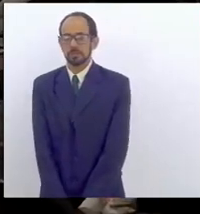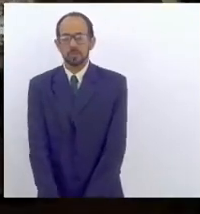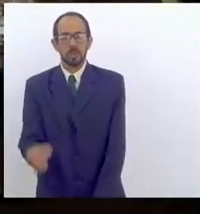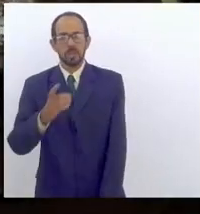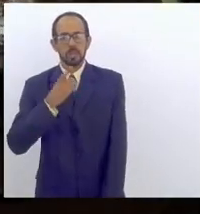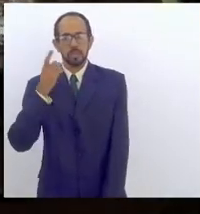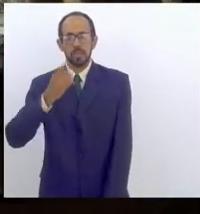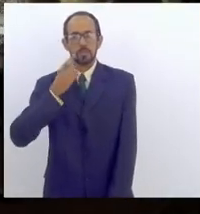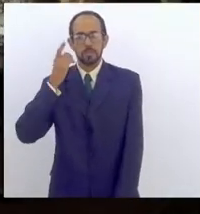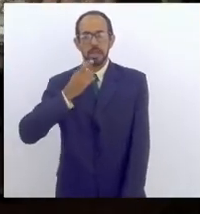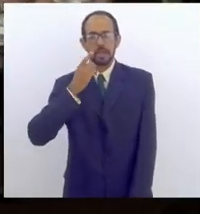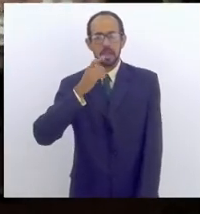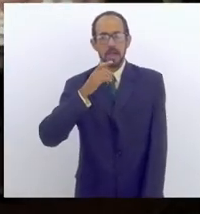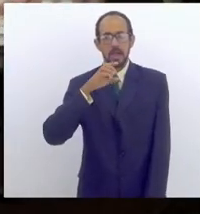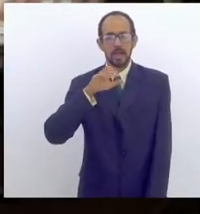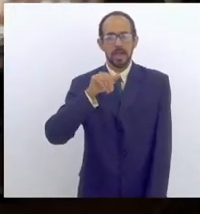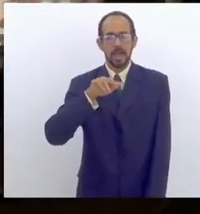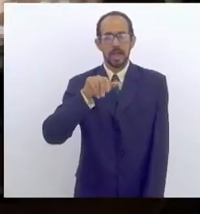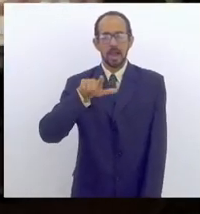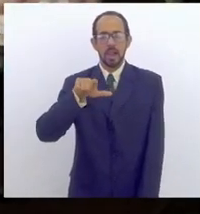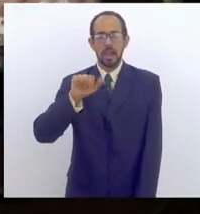Deputada Carla Machado.